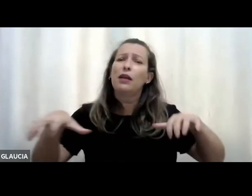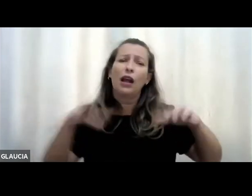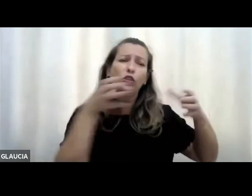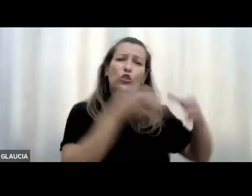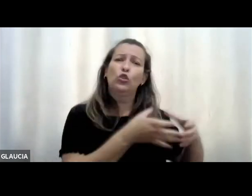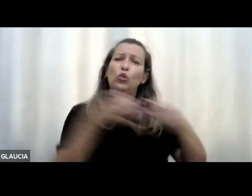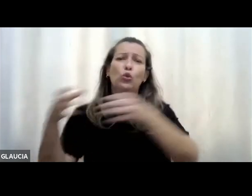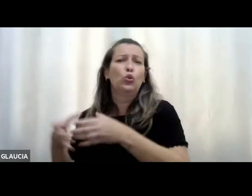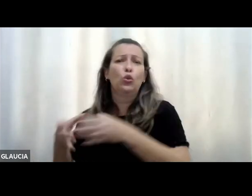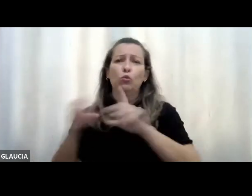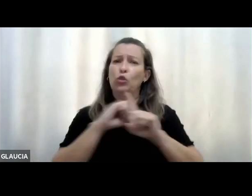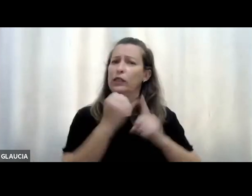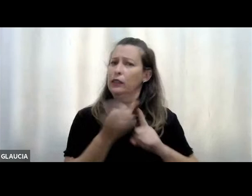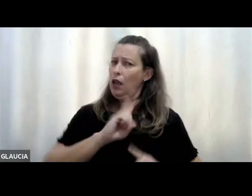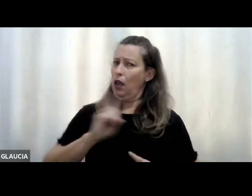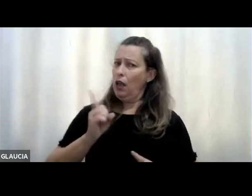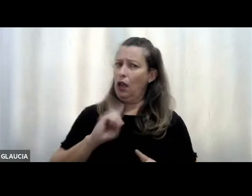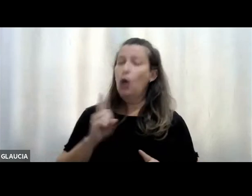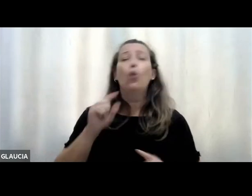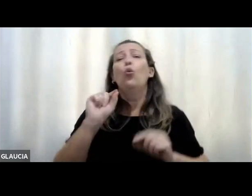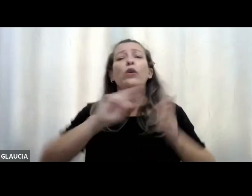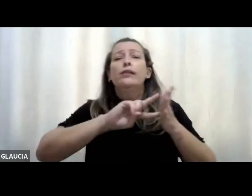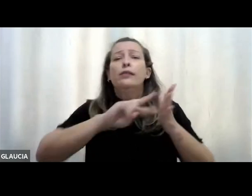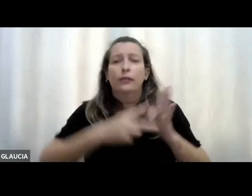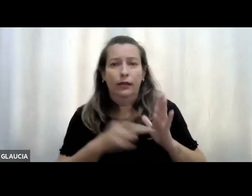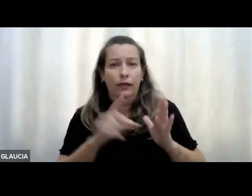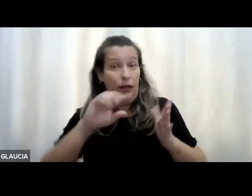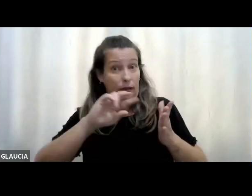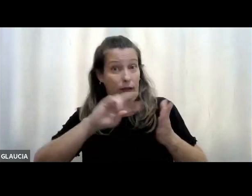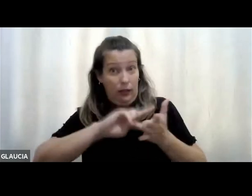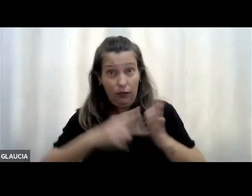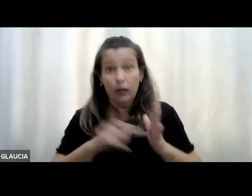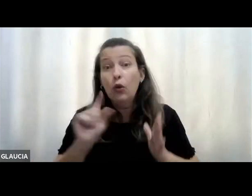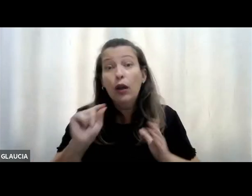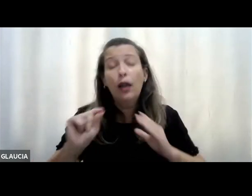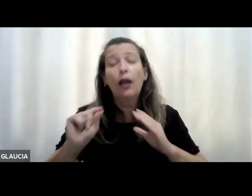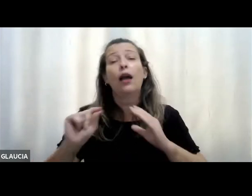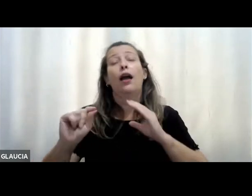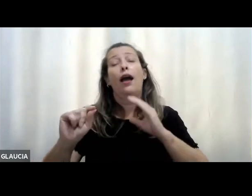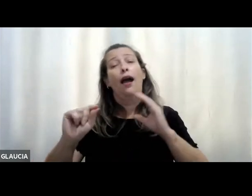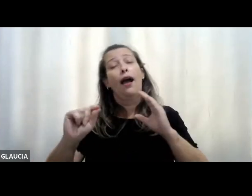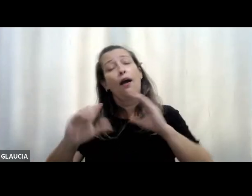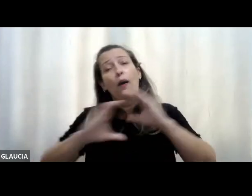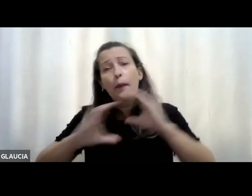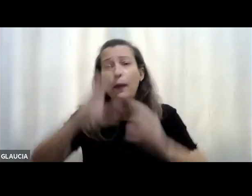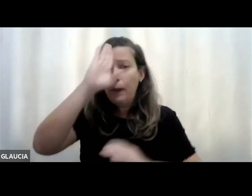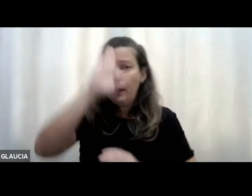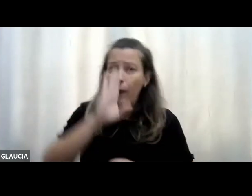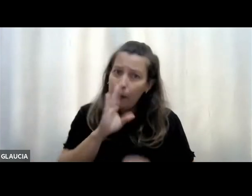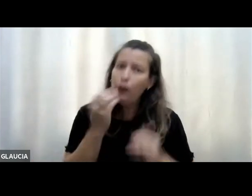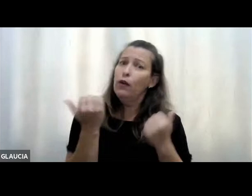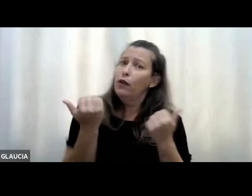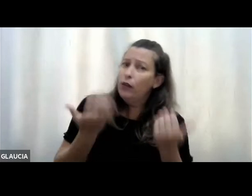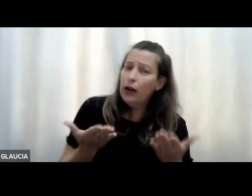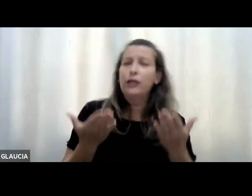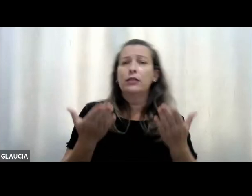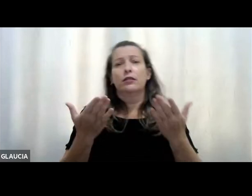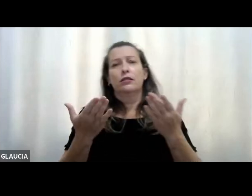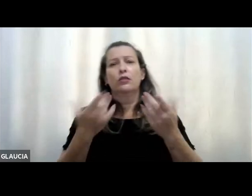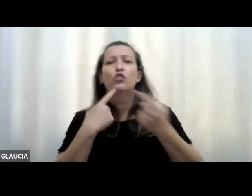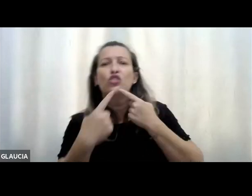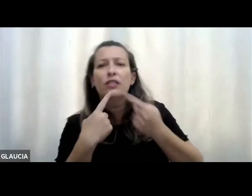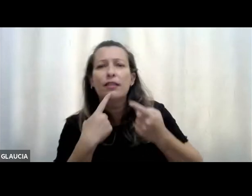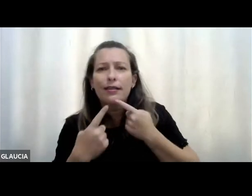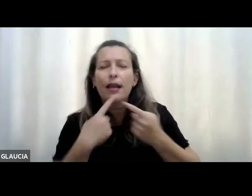isso significa? Significa que a comunicação pública é a comunicação que se dedica à promoção do debate, do diálogo